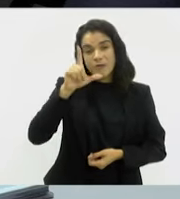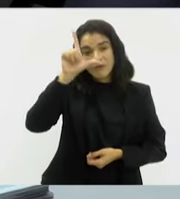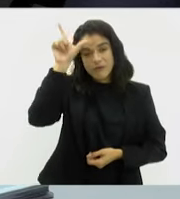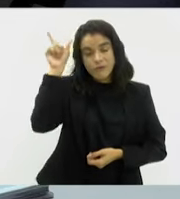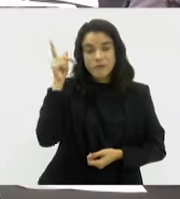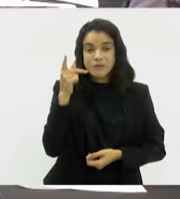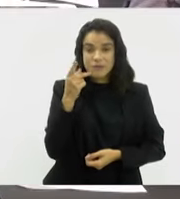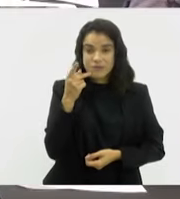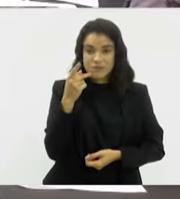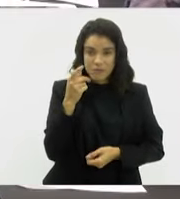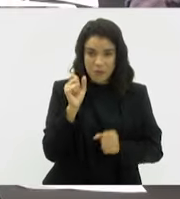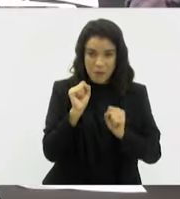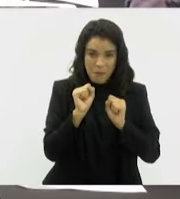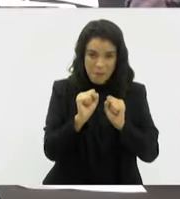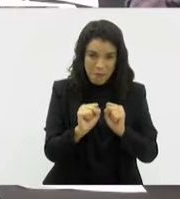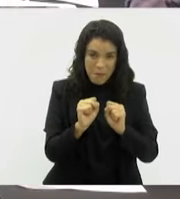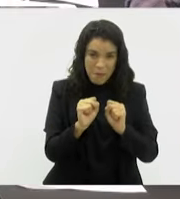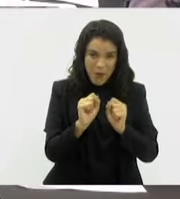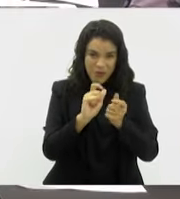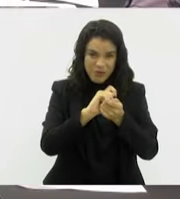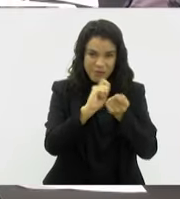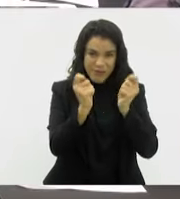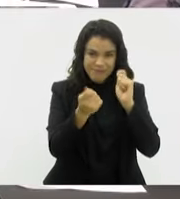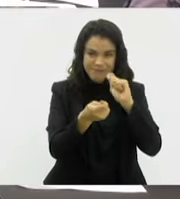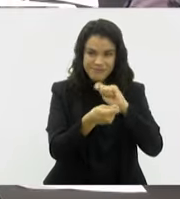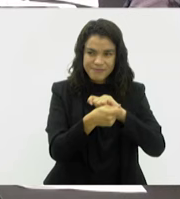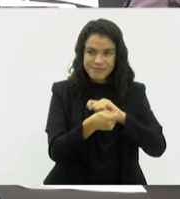me permite uma modulação? Lógico.